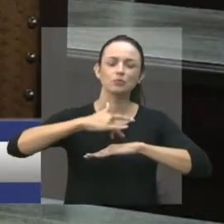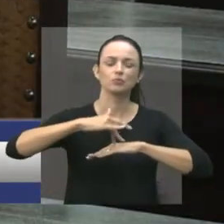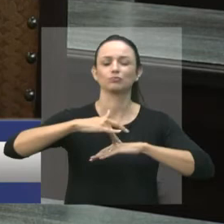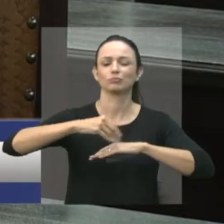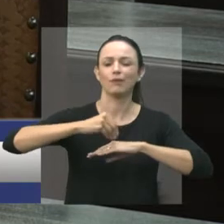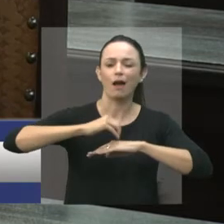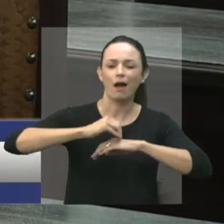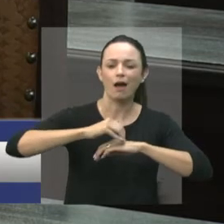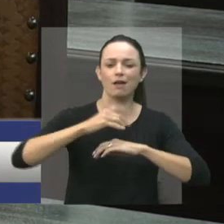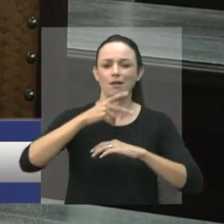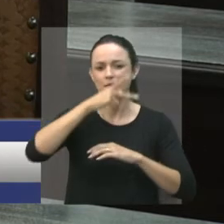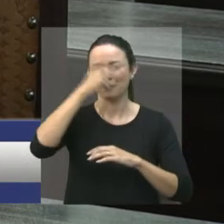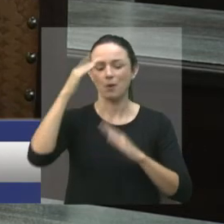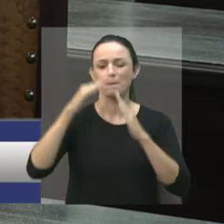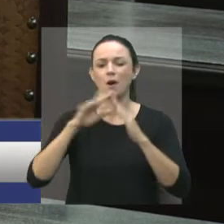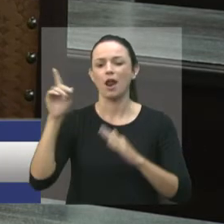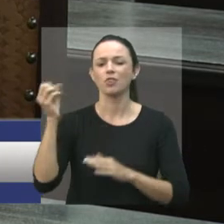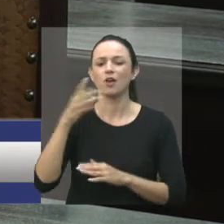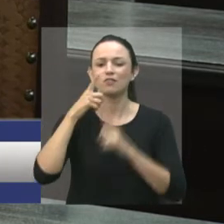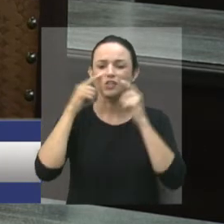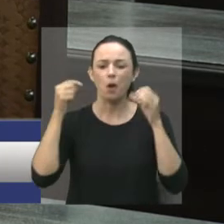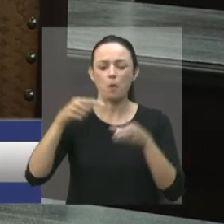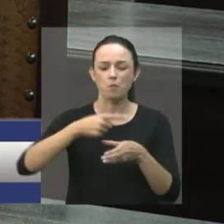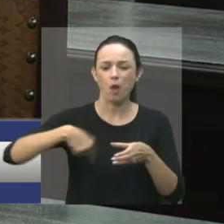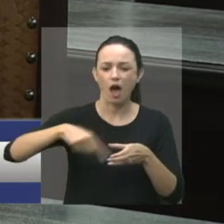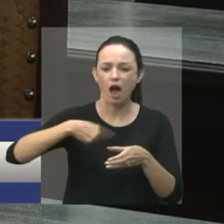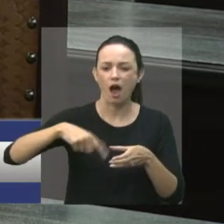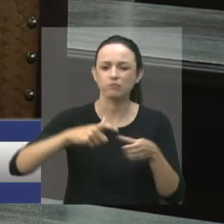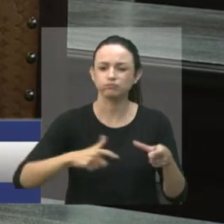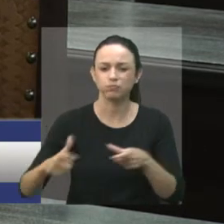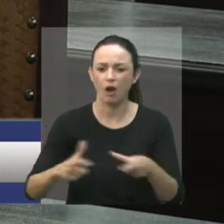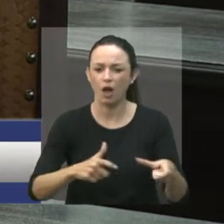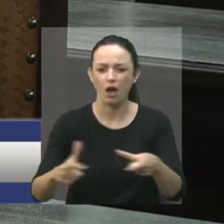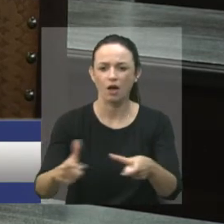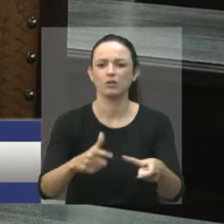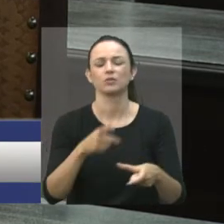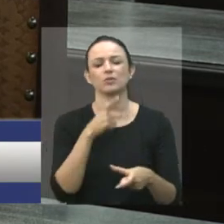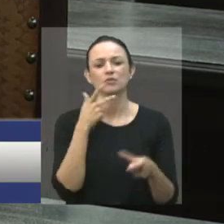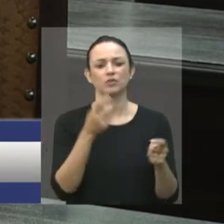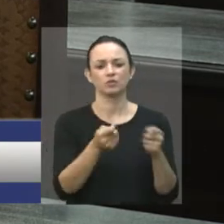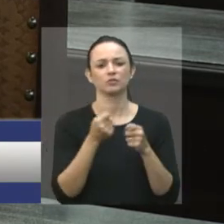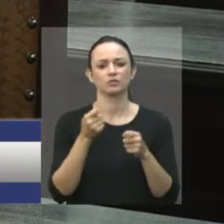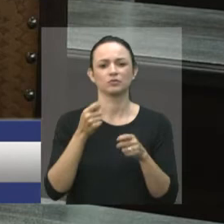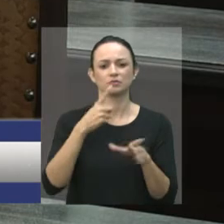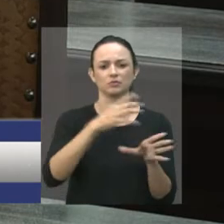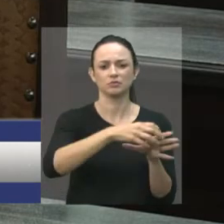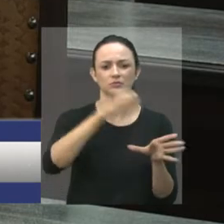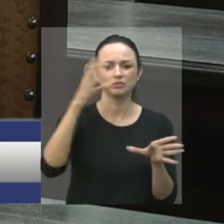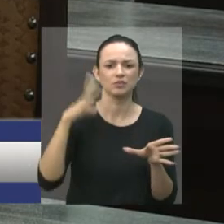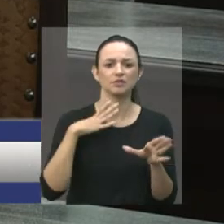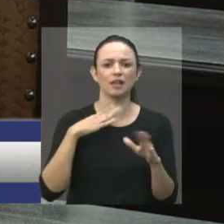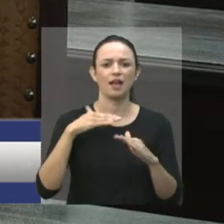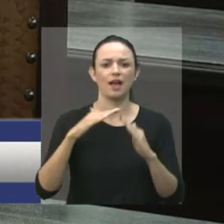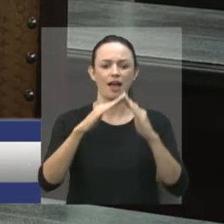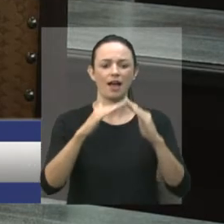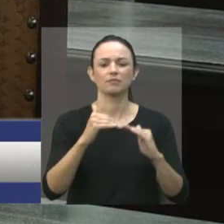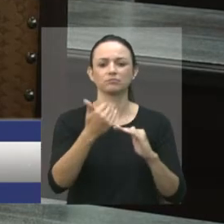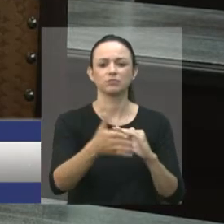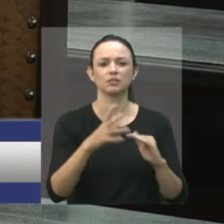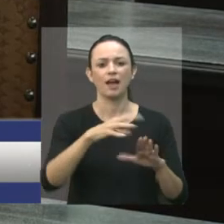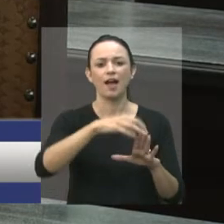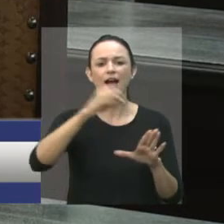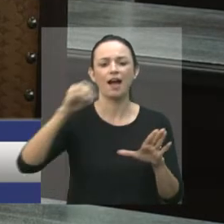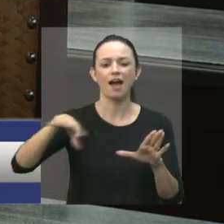sobre o buraco. Então fala de economia sobre a recolha de galho. Fala para quem está com o galho na porta de casa esperando para